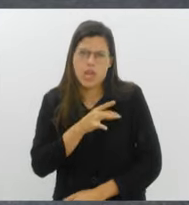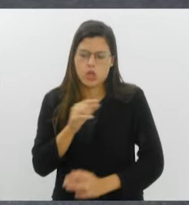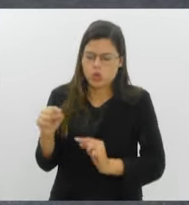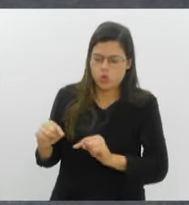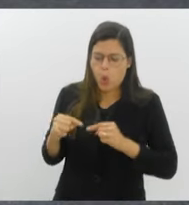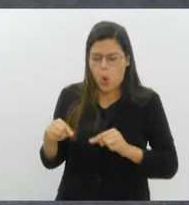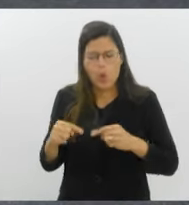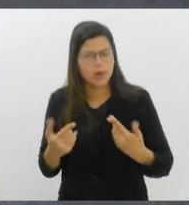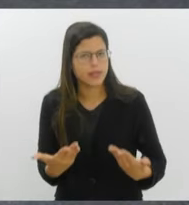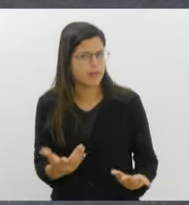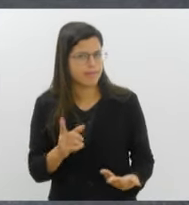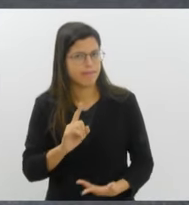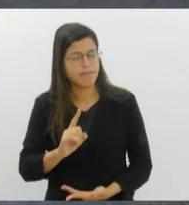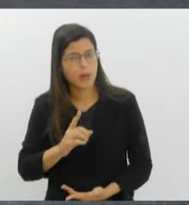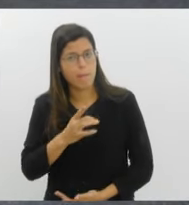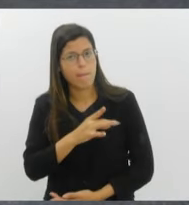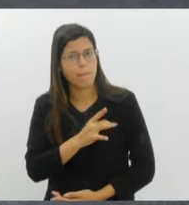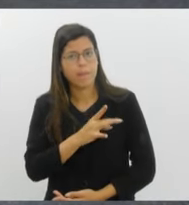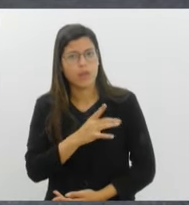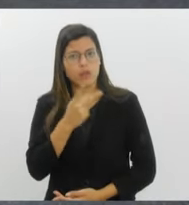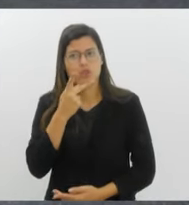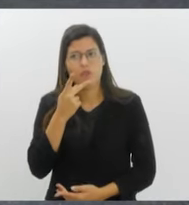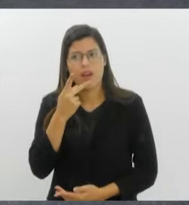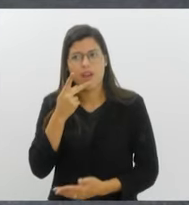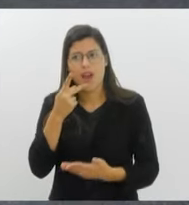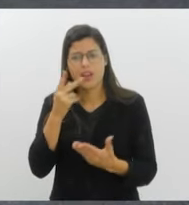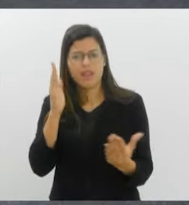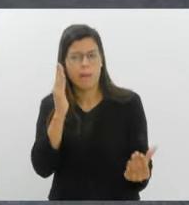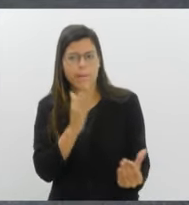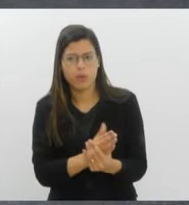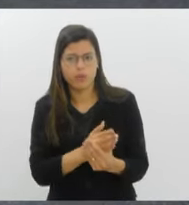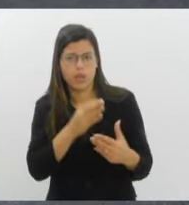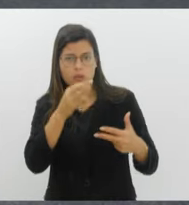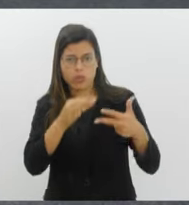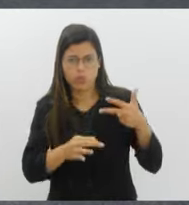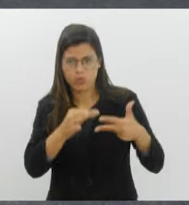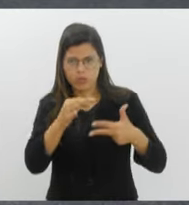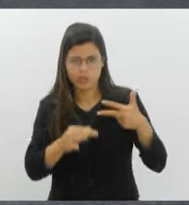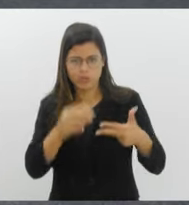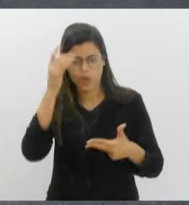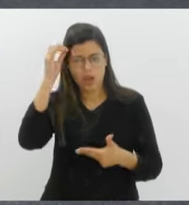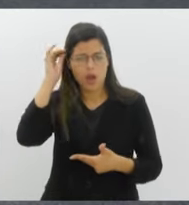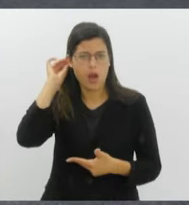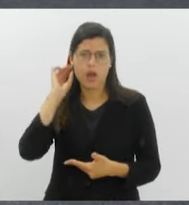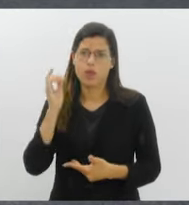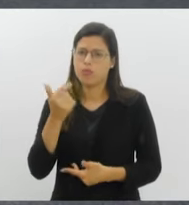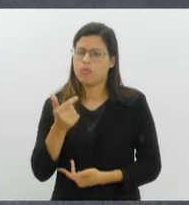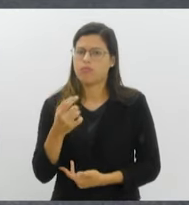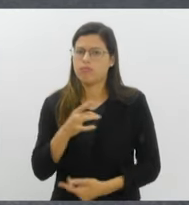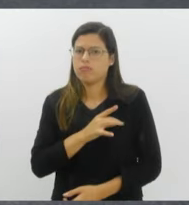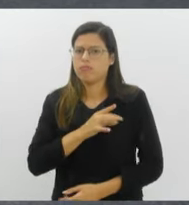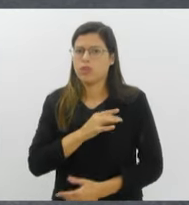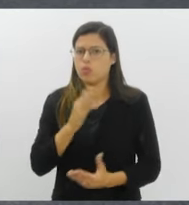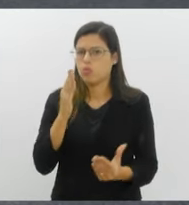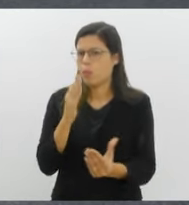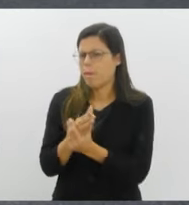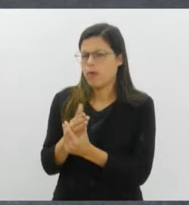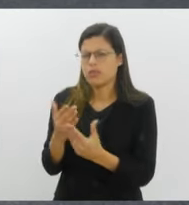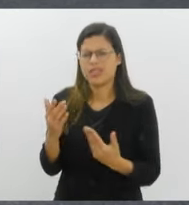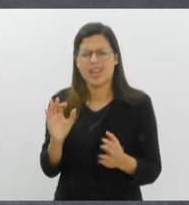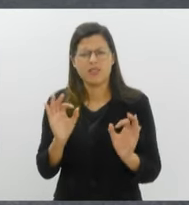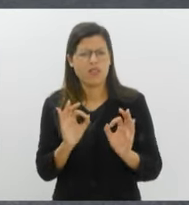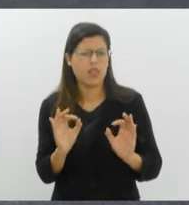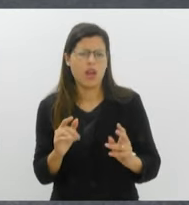medo de dizer que vai interferir no judiciário para prejudicar alguém, a gente não tem medo de processo, a gente não tem medo